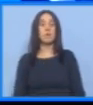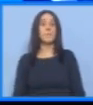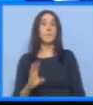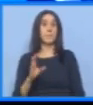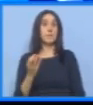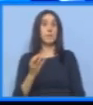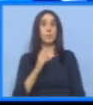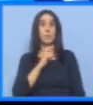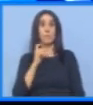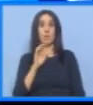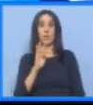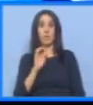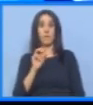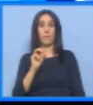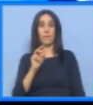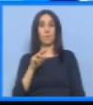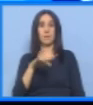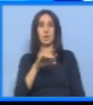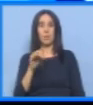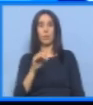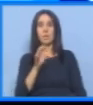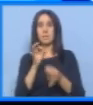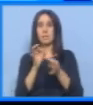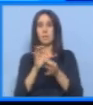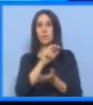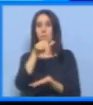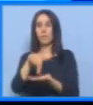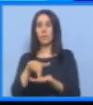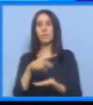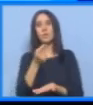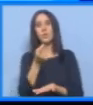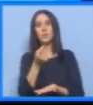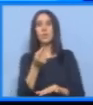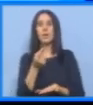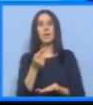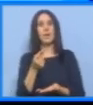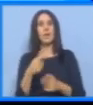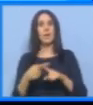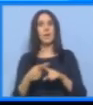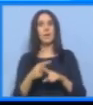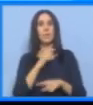E quando o Padre Formigão foi lá em setembro, foi um pouco impelido pelo